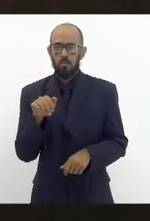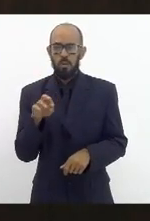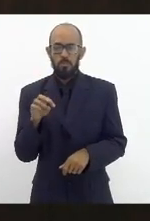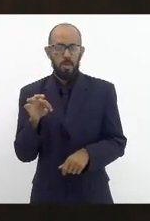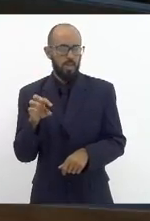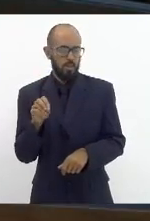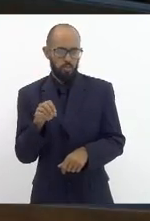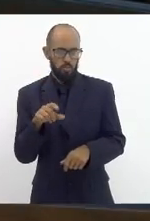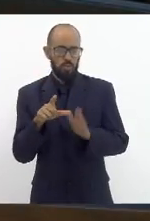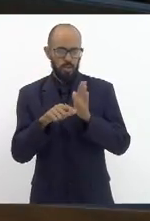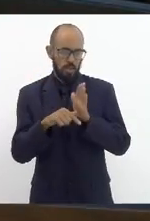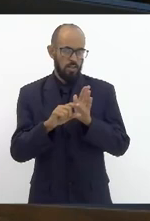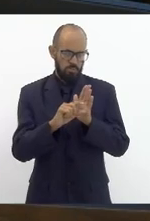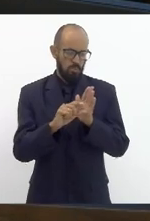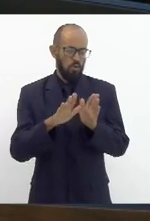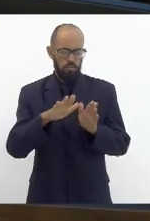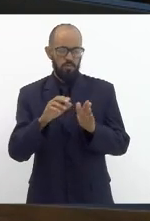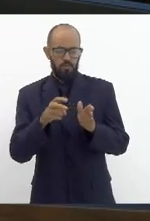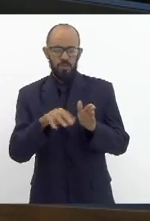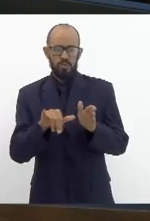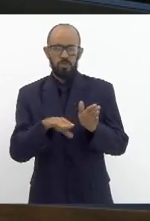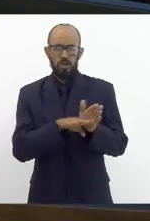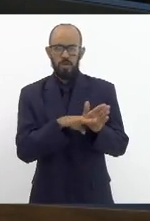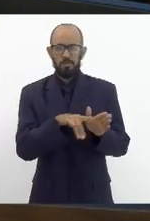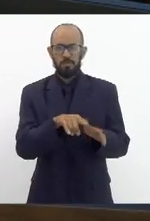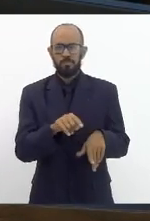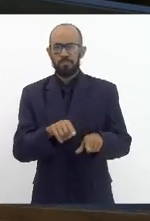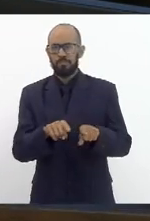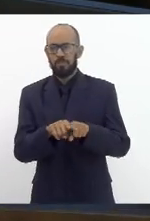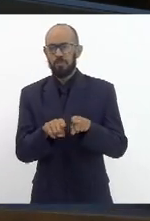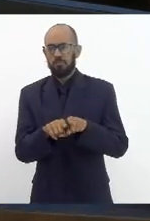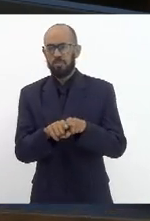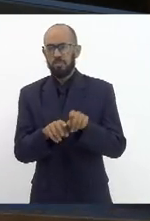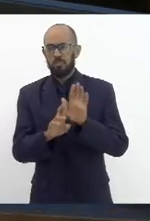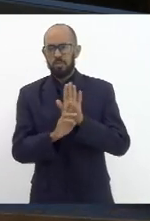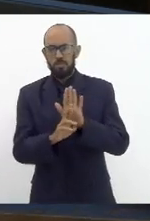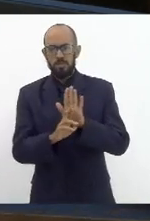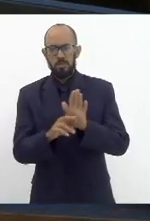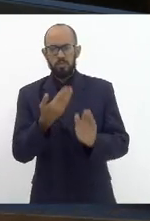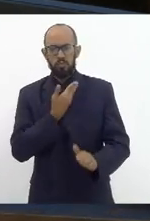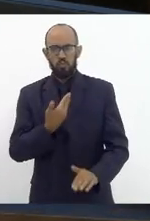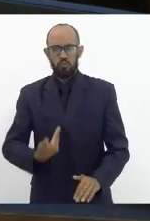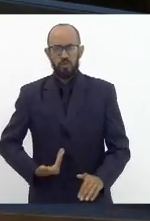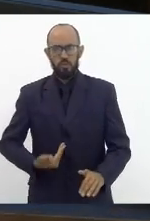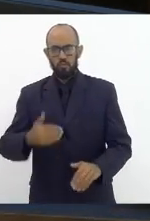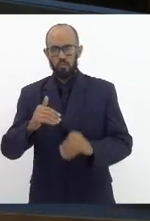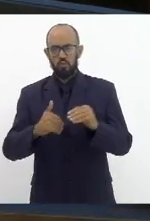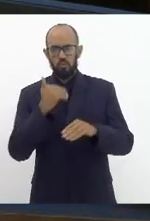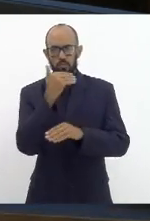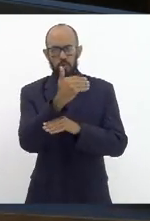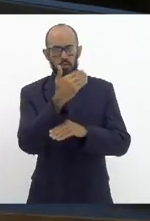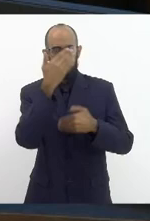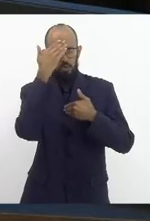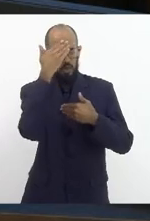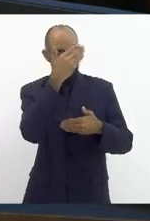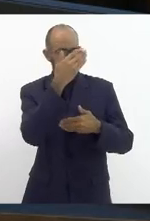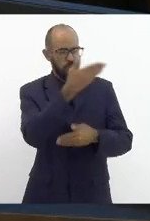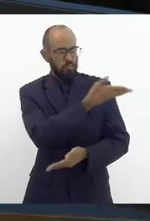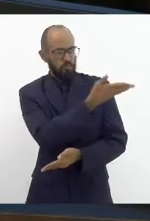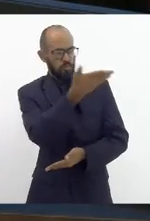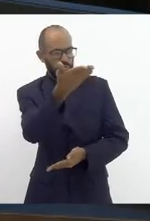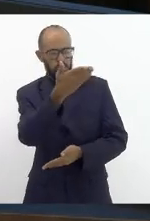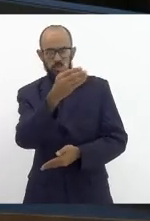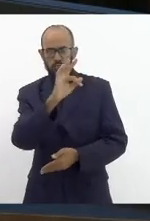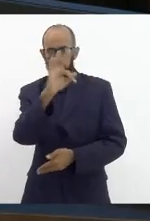Está chegando. E cumprimentar as representações do governo aqui e, sobretudo, cumprimentar vocês, futuros policiais